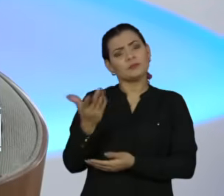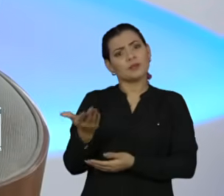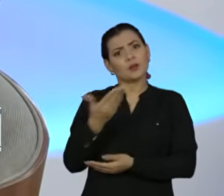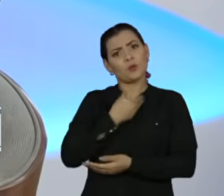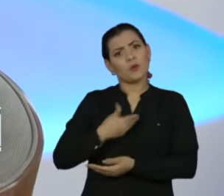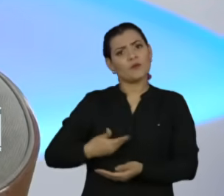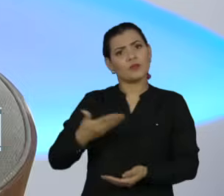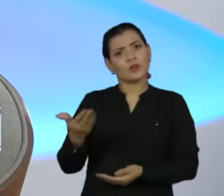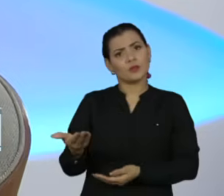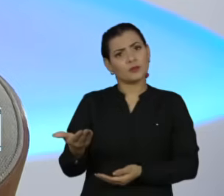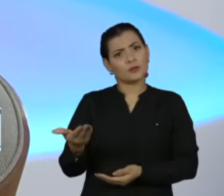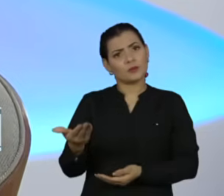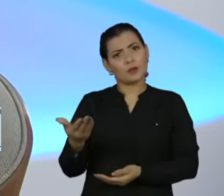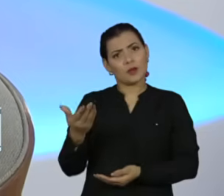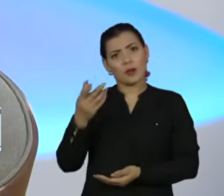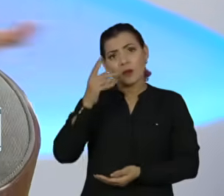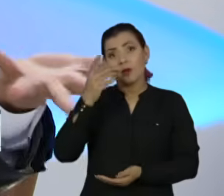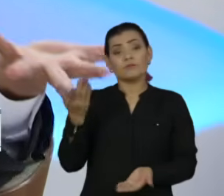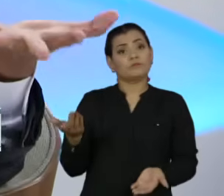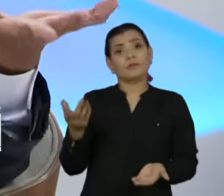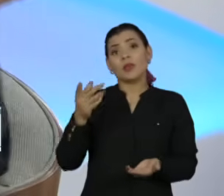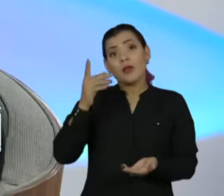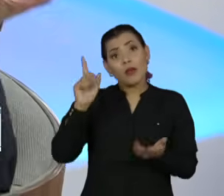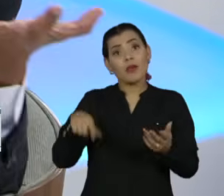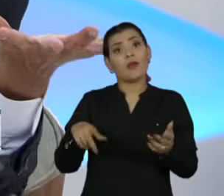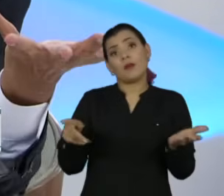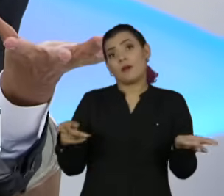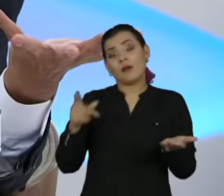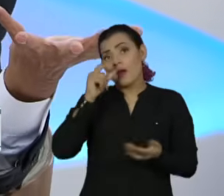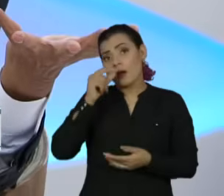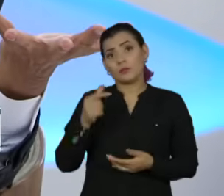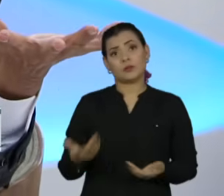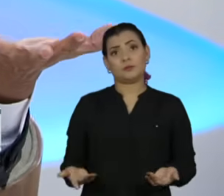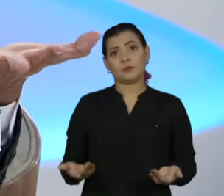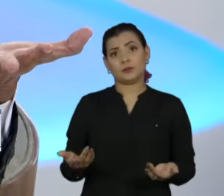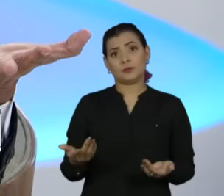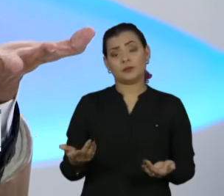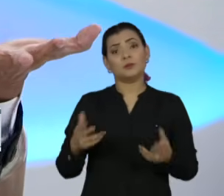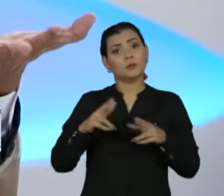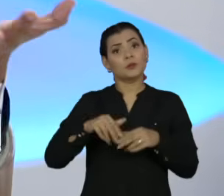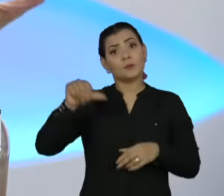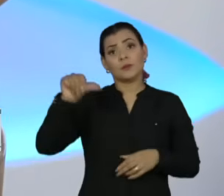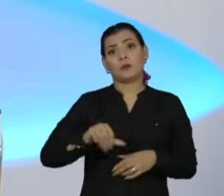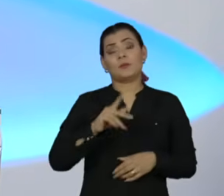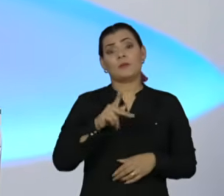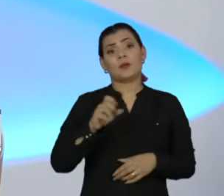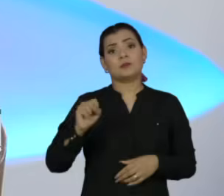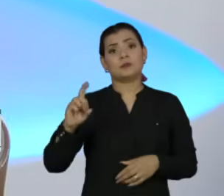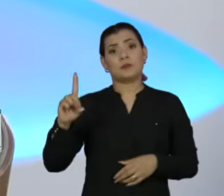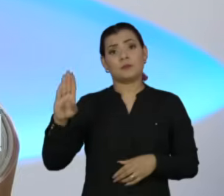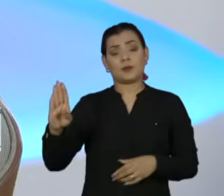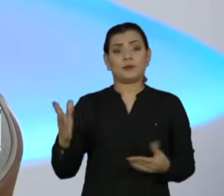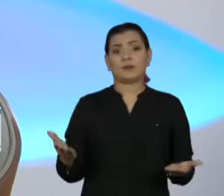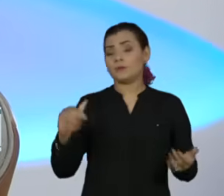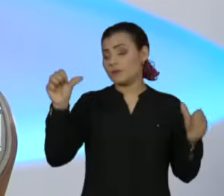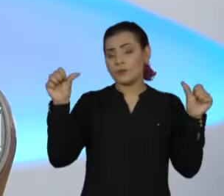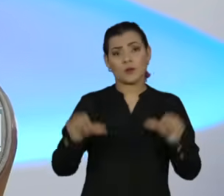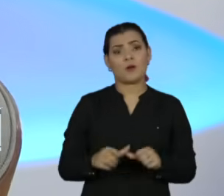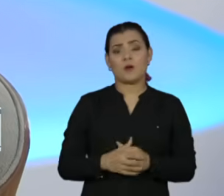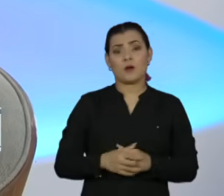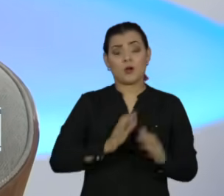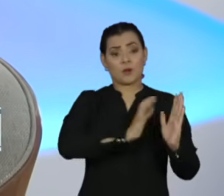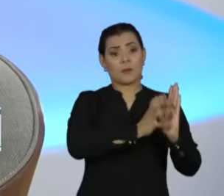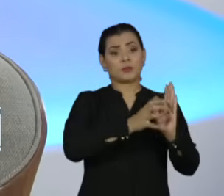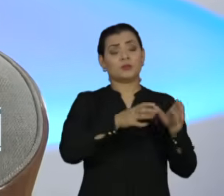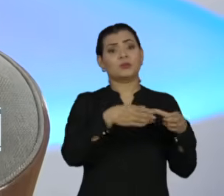o ex-governador Geraldo Alckmin. Era o pior candidato do que o PSDB podia colocar, era o Alckmin. O sistema partidário